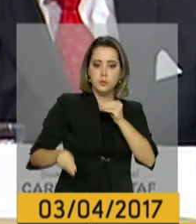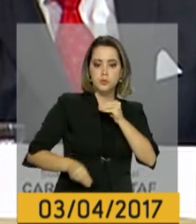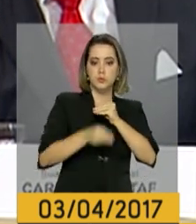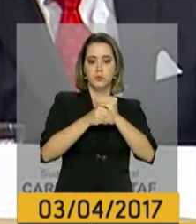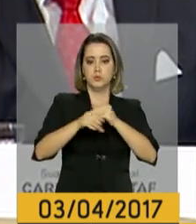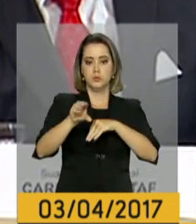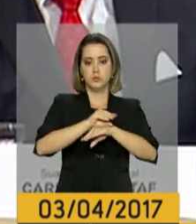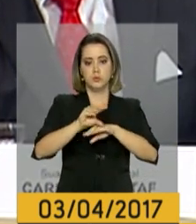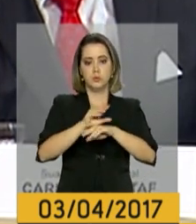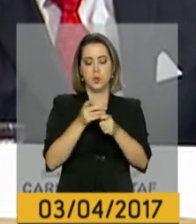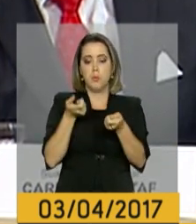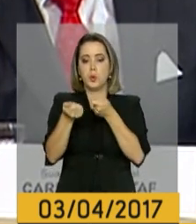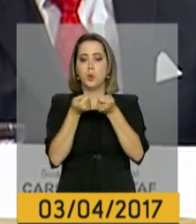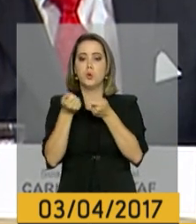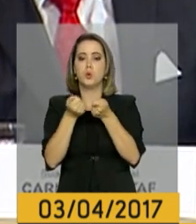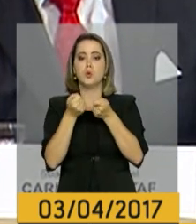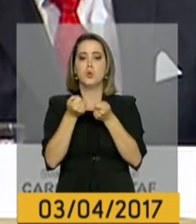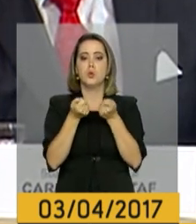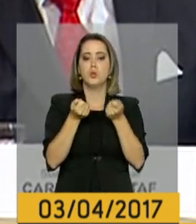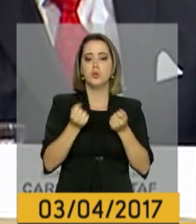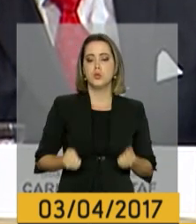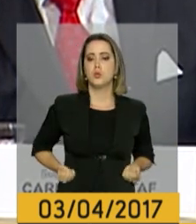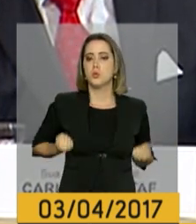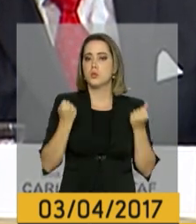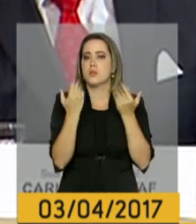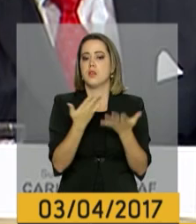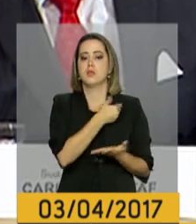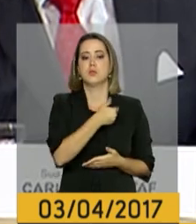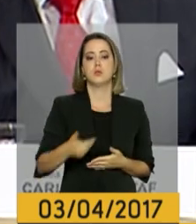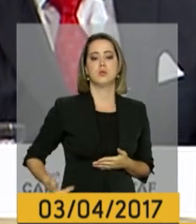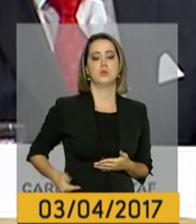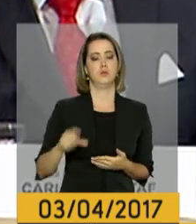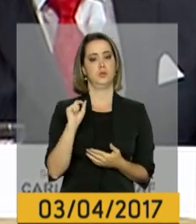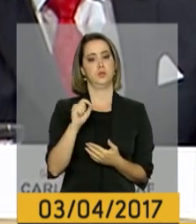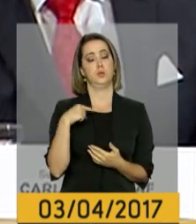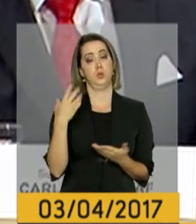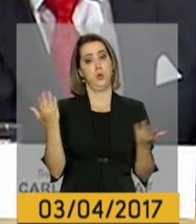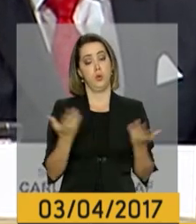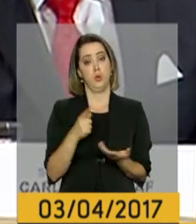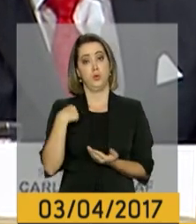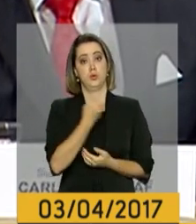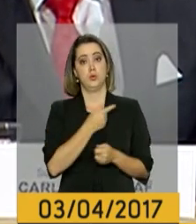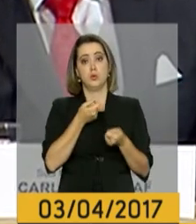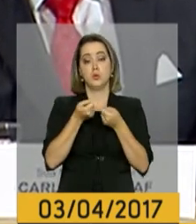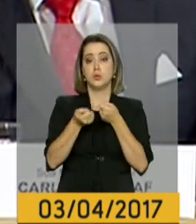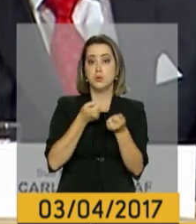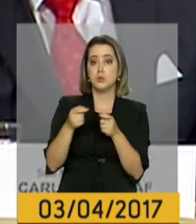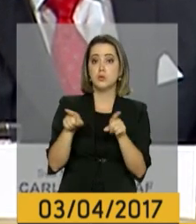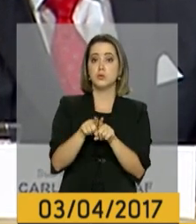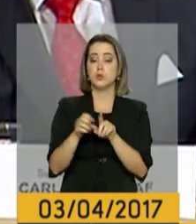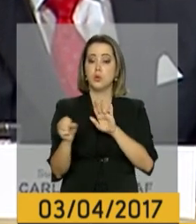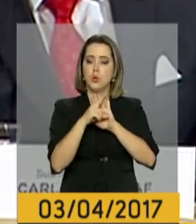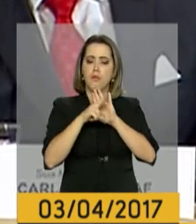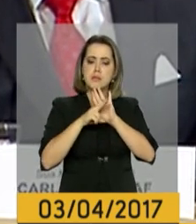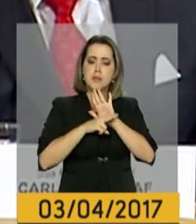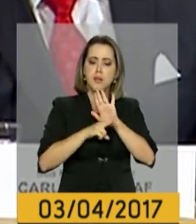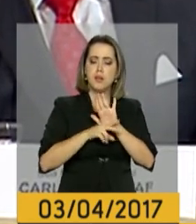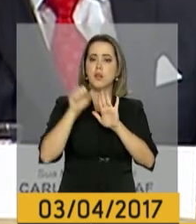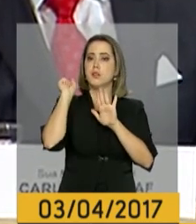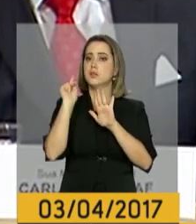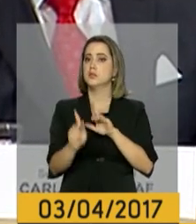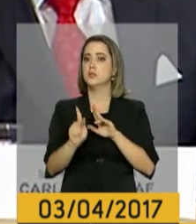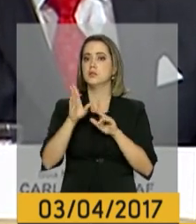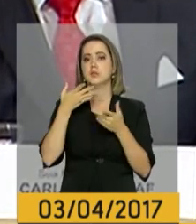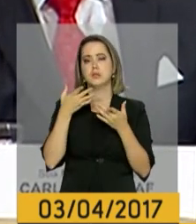para controle dos gastos públicos. Hoje, estamos engajados na reforma de um sistema previdenciário que está